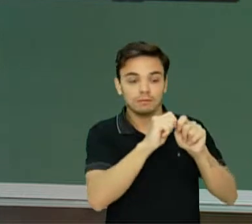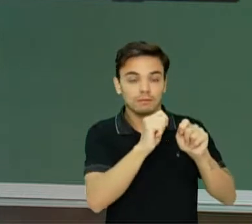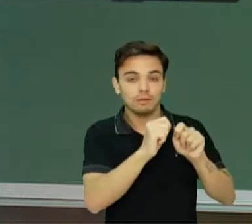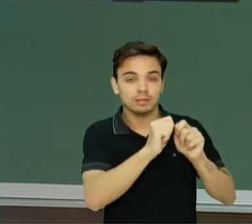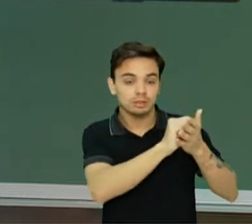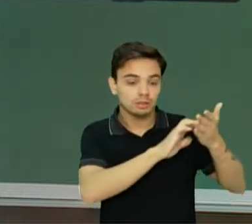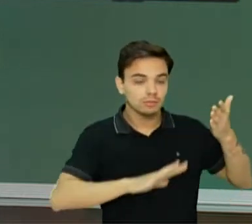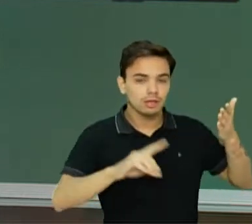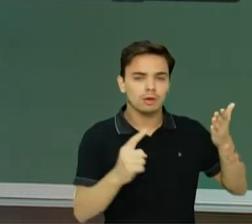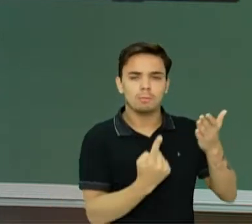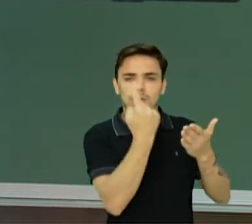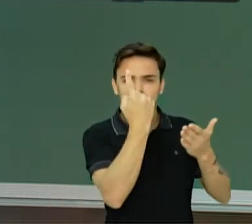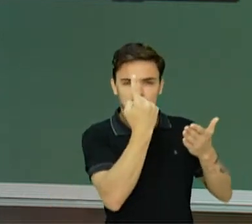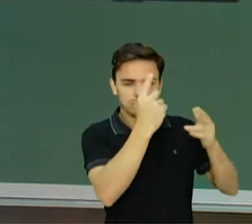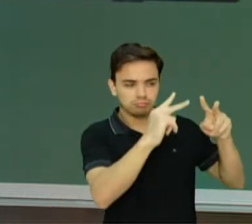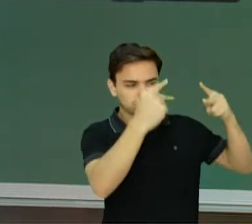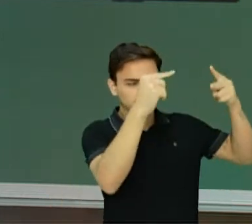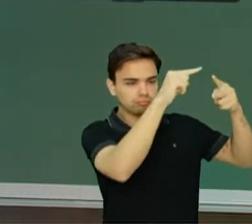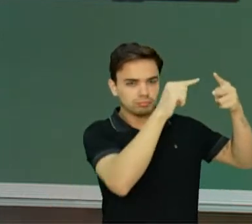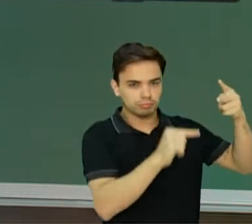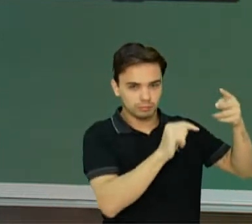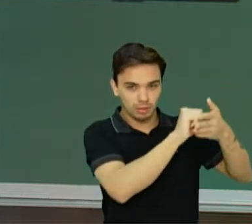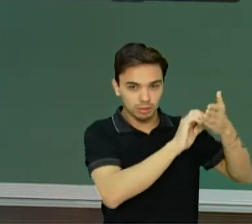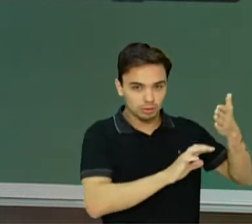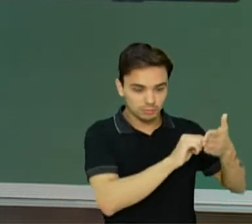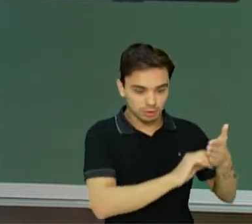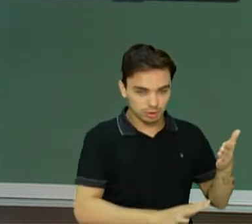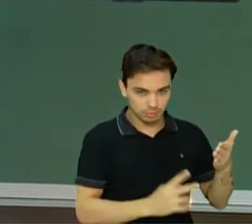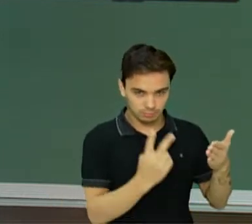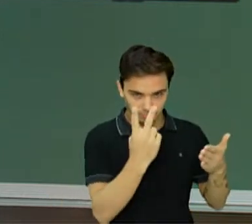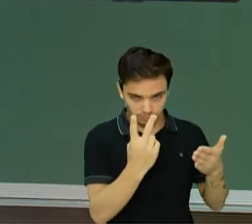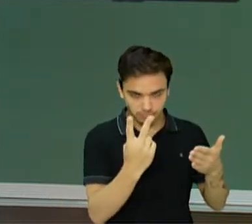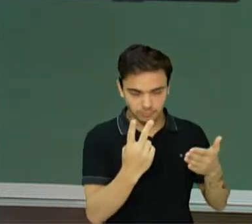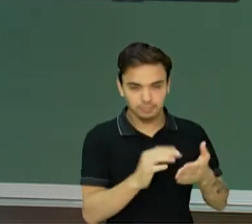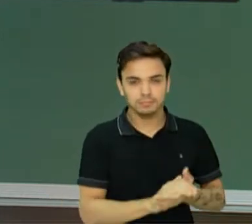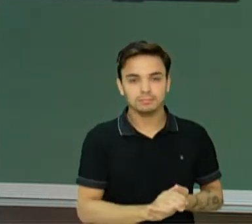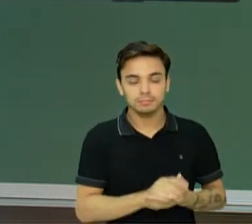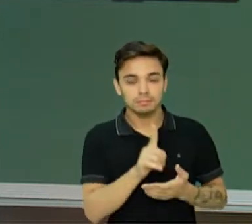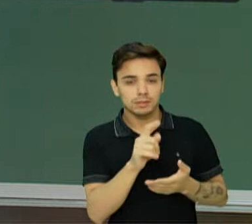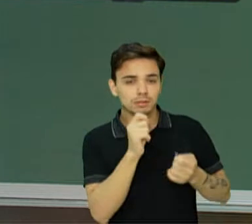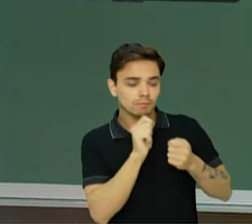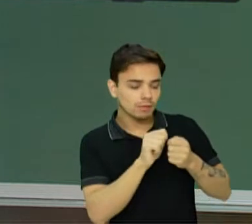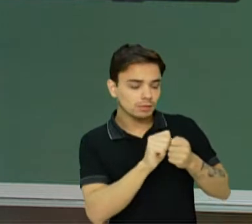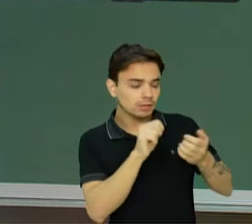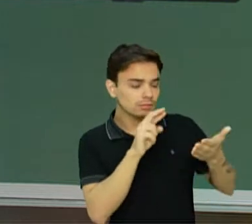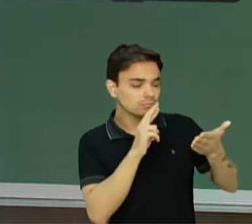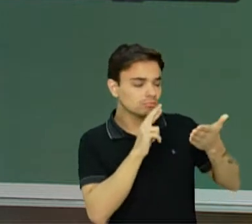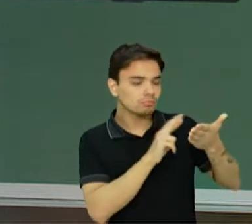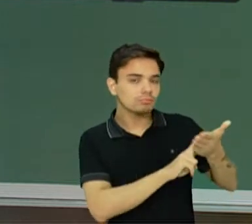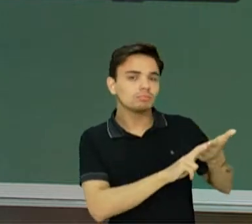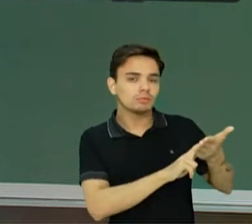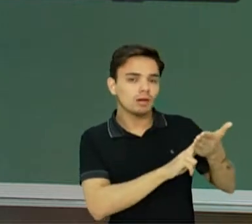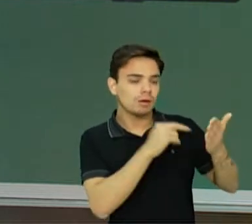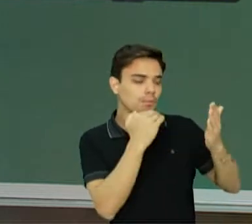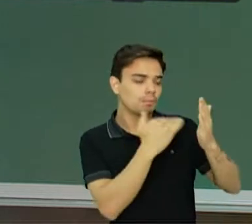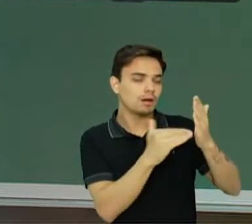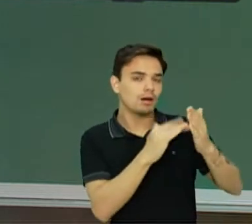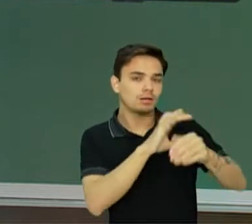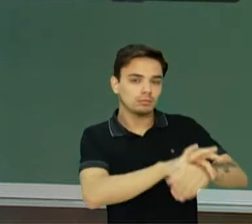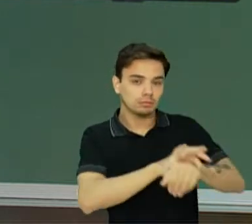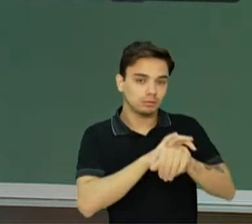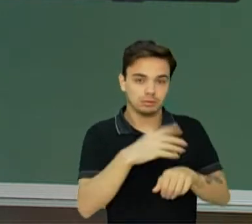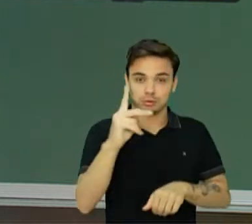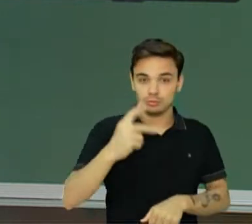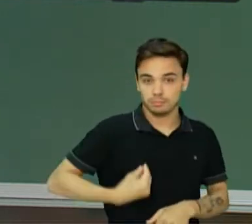essa atividade. É o primeiro link que aparece em cada aula, de cada disciplina. Ao realizar essa tarefa e enviar, a sua presença já está